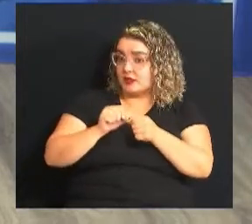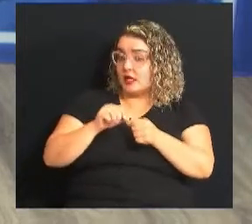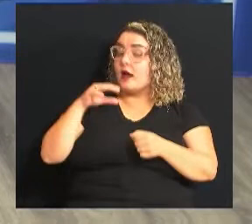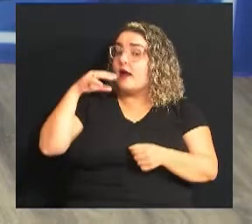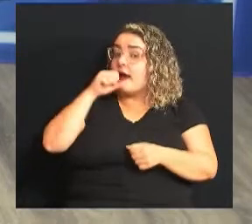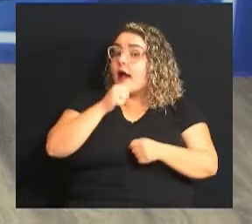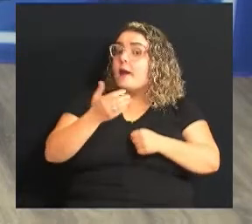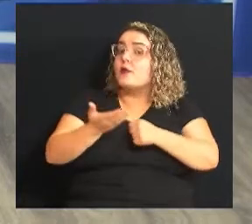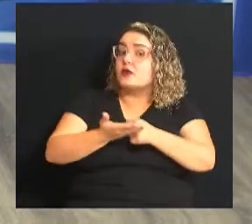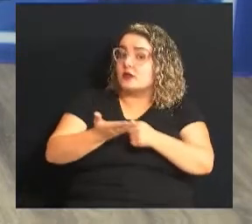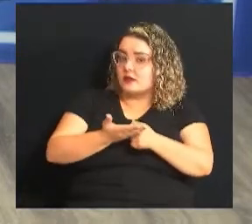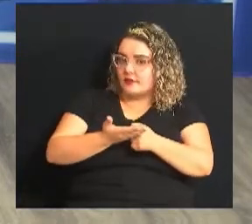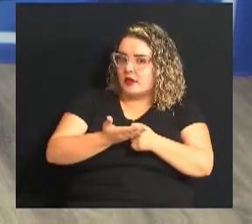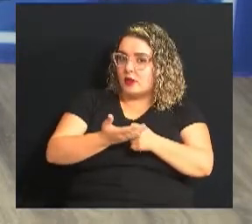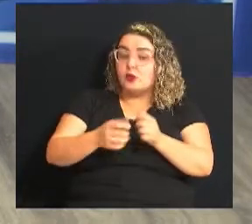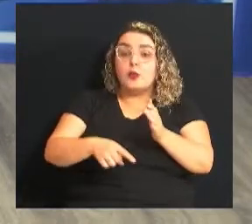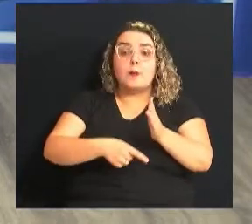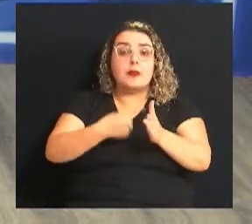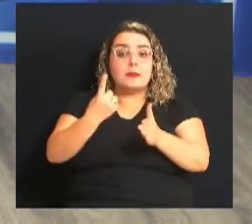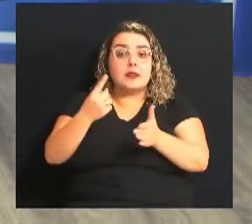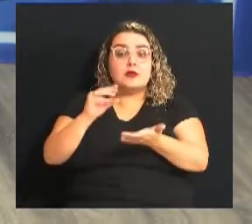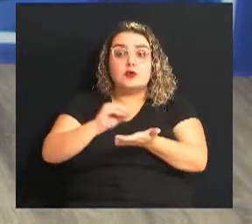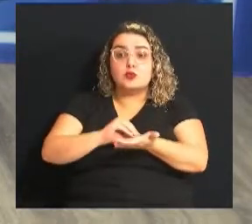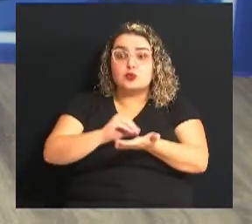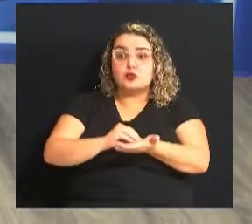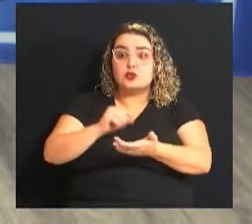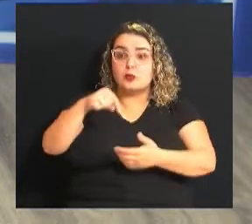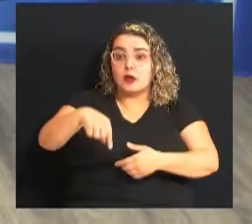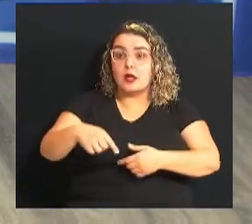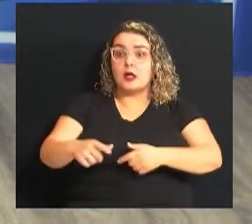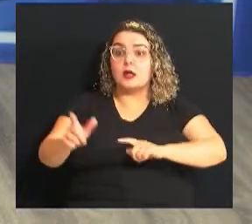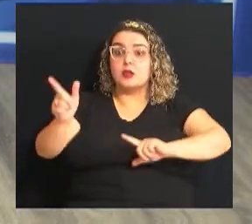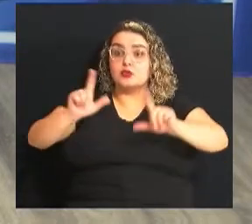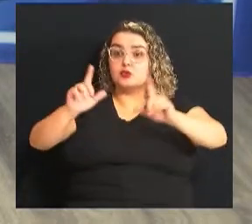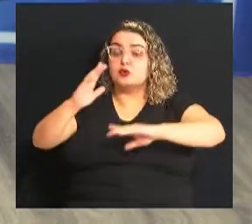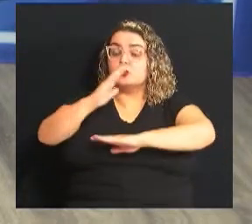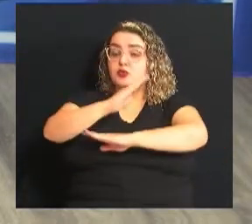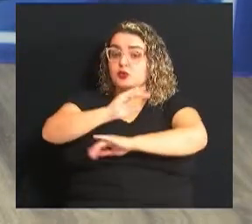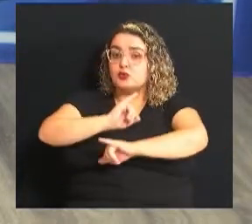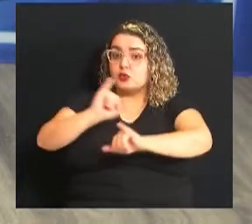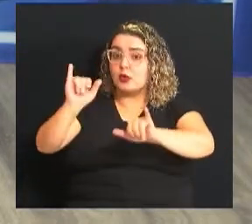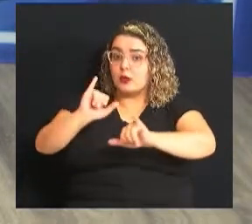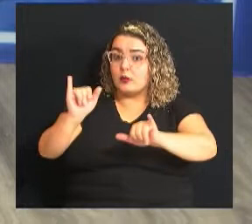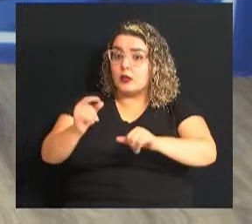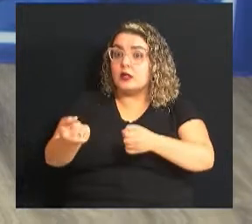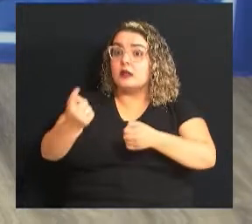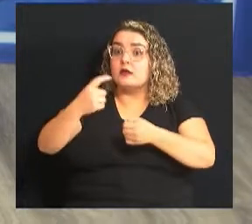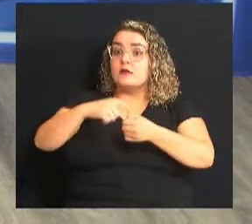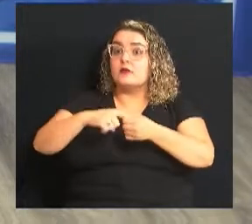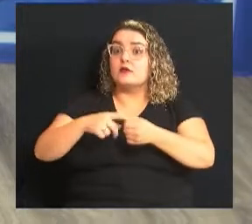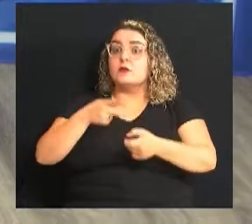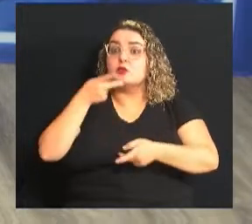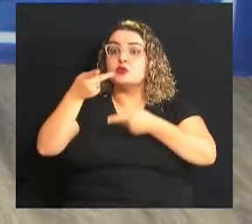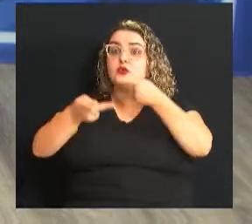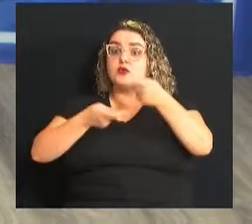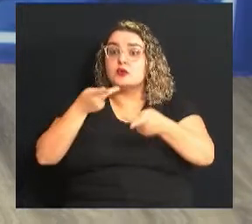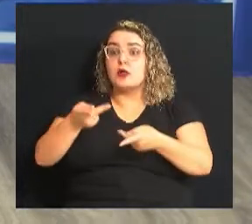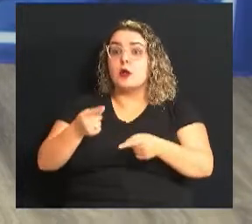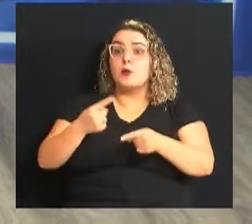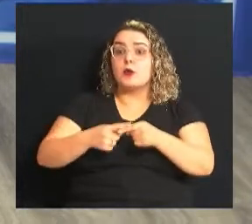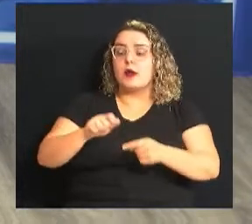rápido intervalo, primeiro e último aqui do nosso telejornal, e na volta nós vamos repercutir porque a